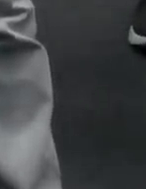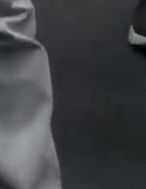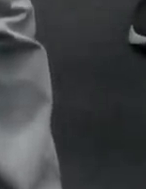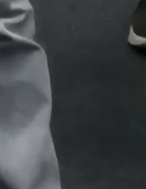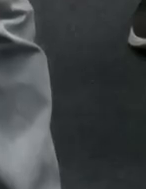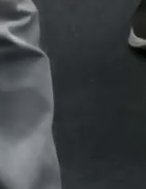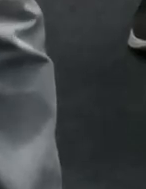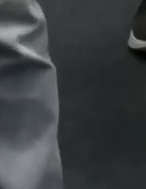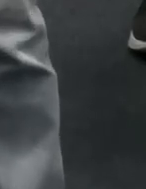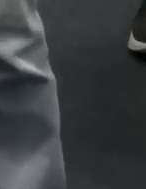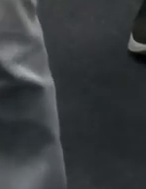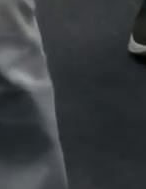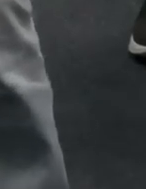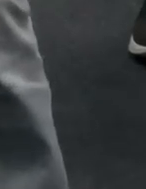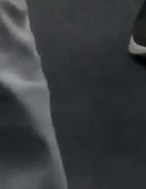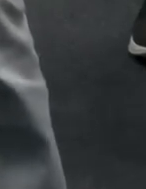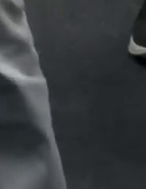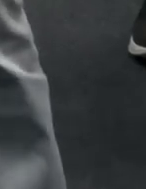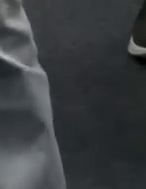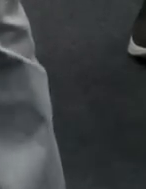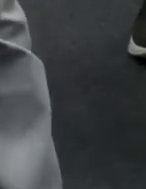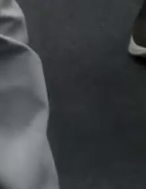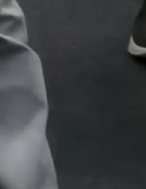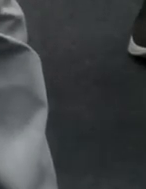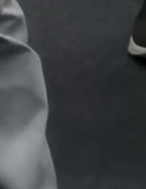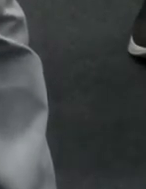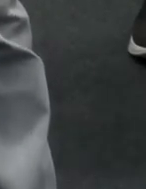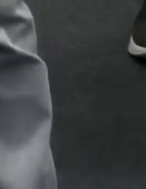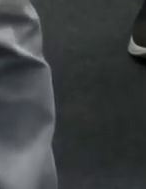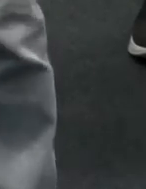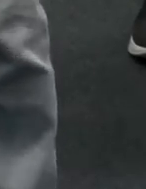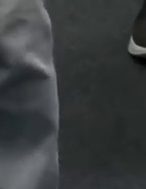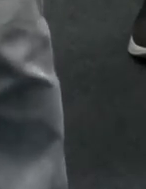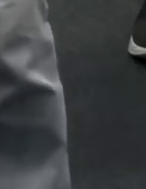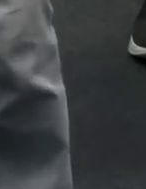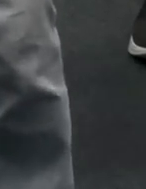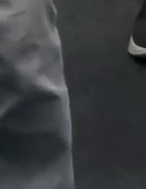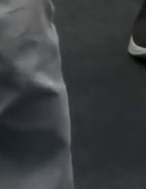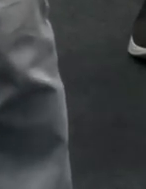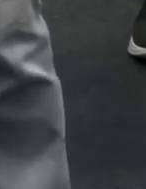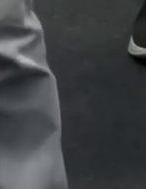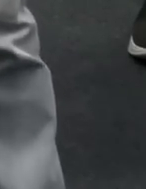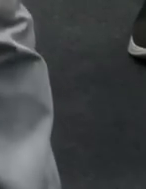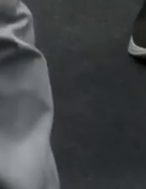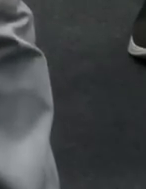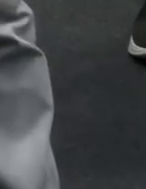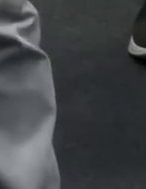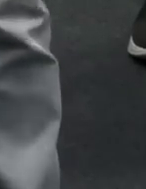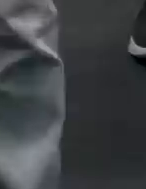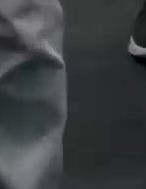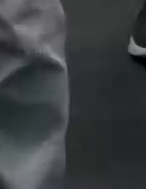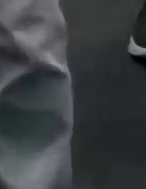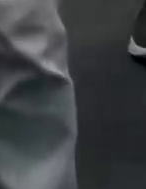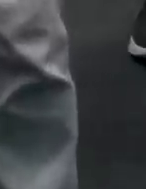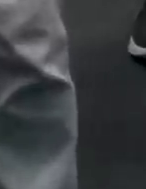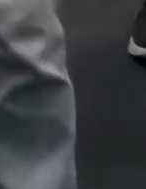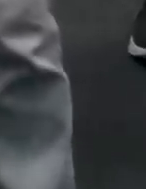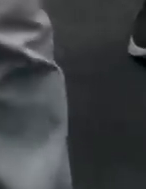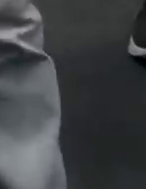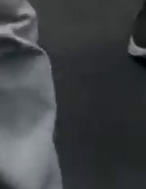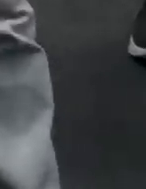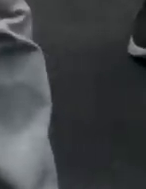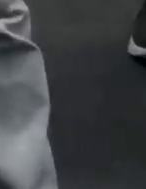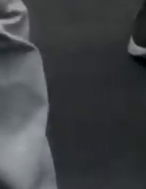não compete rever a questão da Gran não compete rever questão das pensionistas que estão no emenda 41 não compete também rever